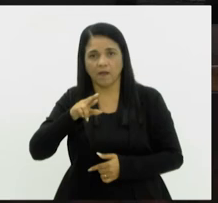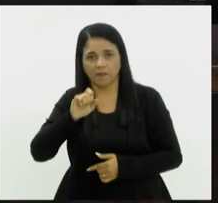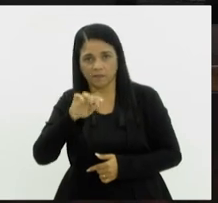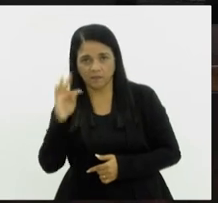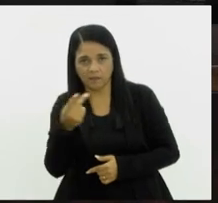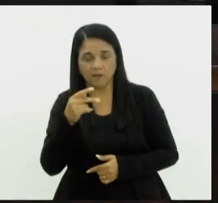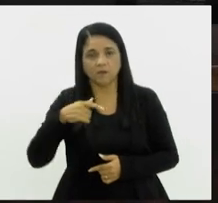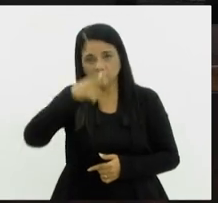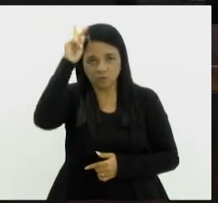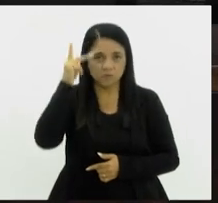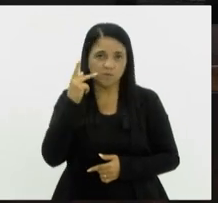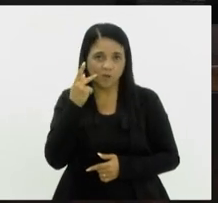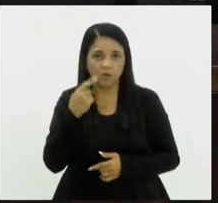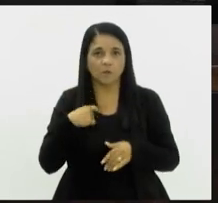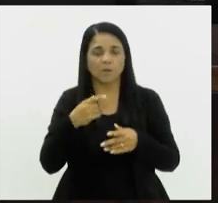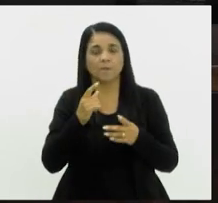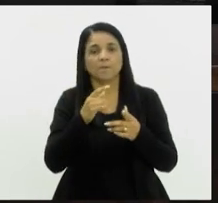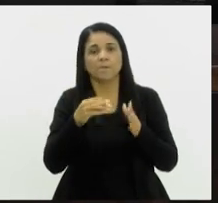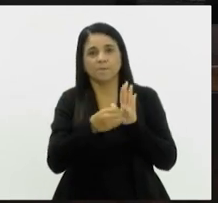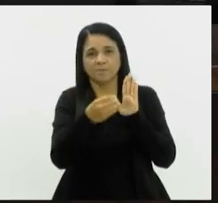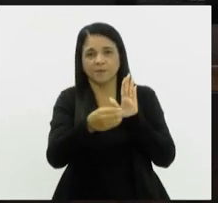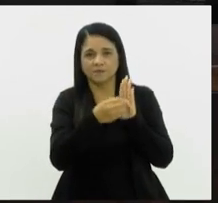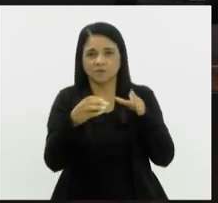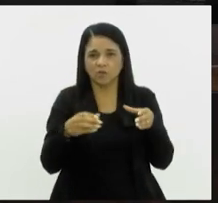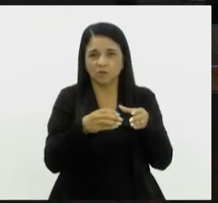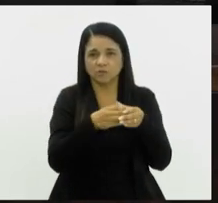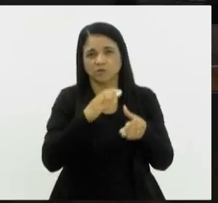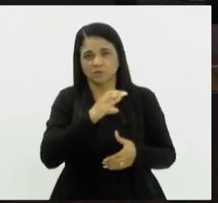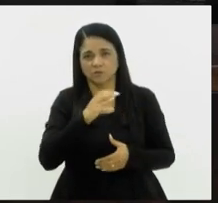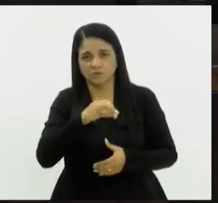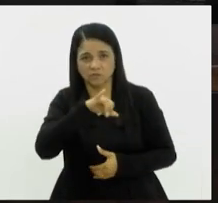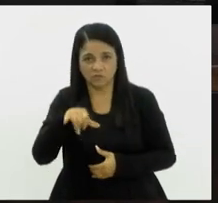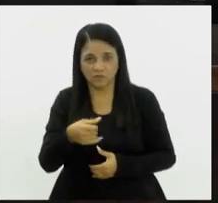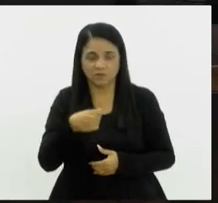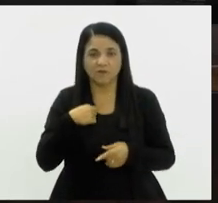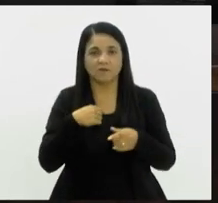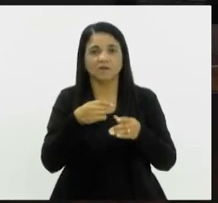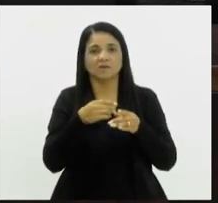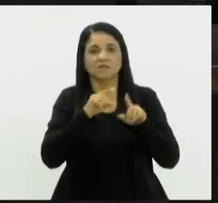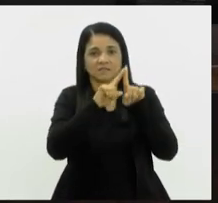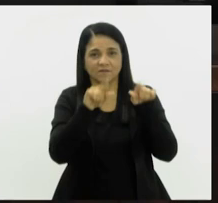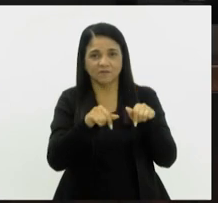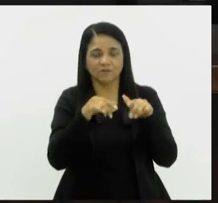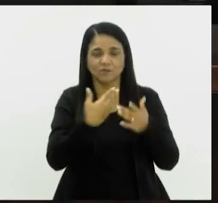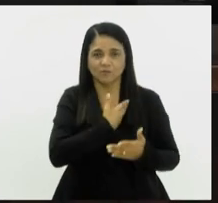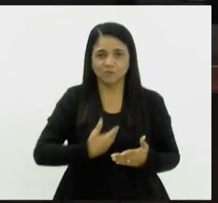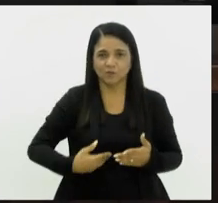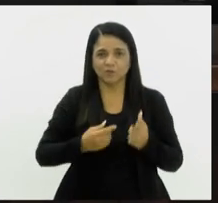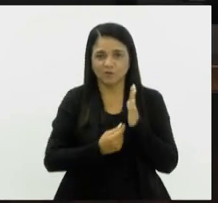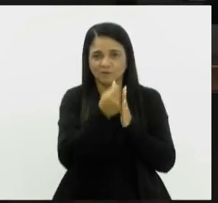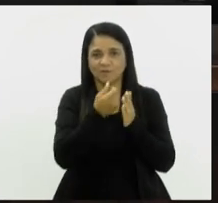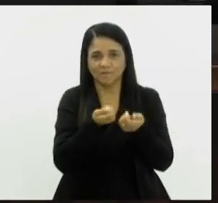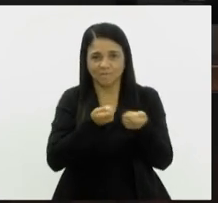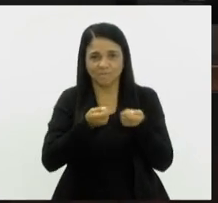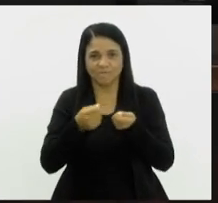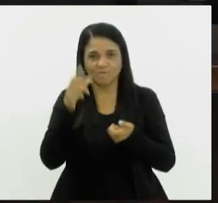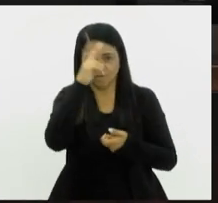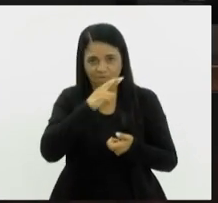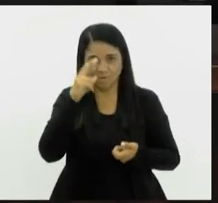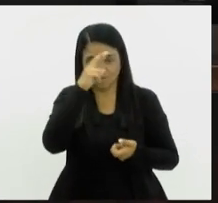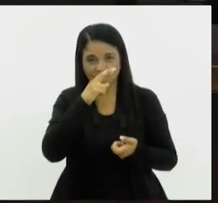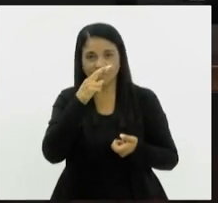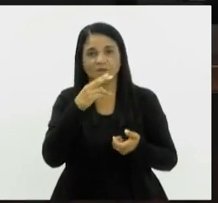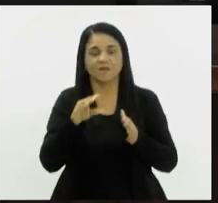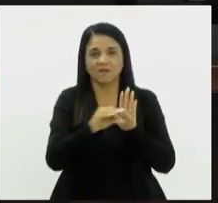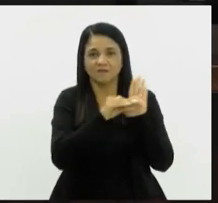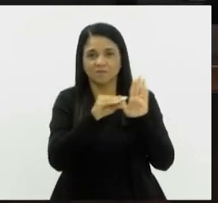e Luiz Paulo. Pendente de pareceres das comissões de Constituição e Justiça, servidores públicos de orçamento e fiscalização financeira e controle,